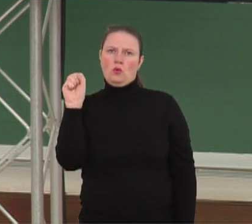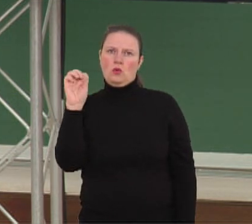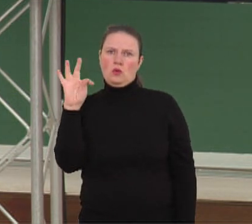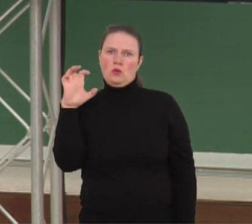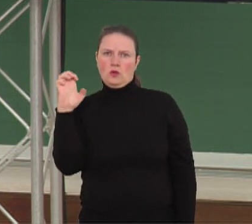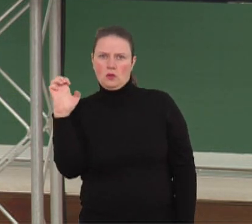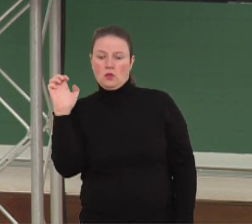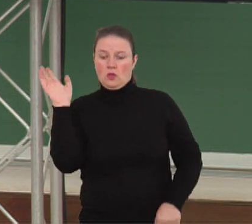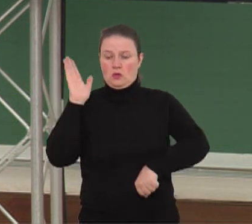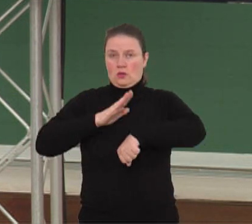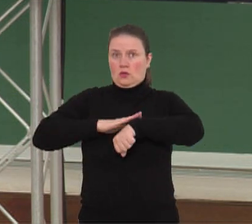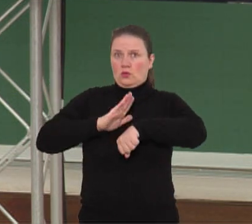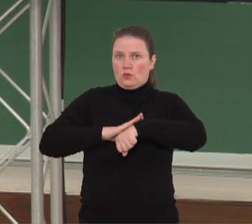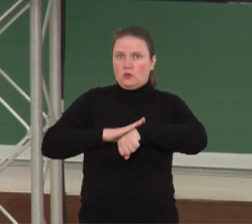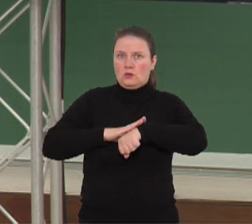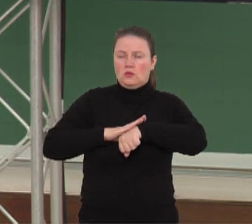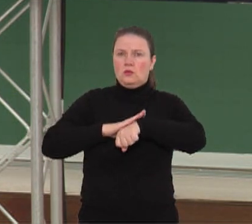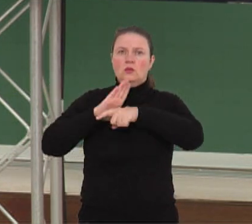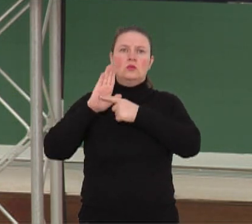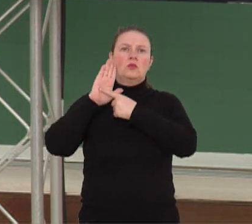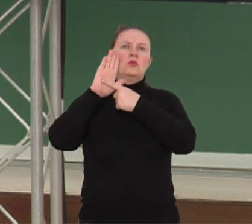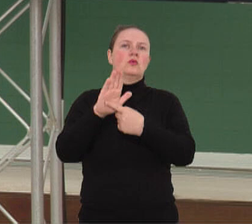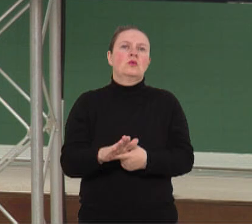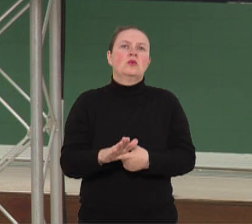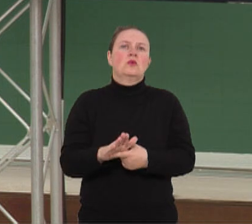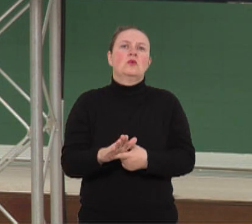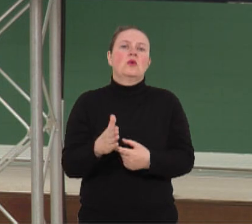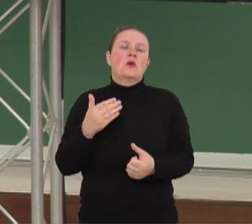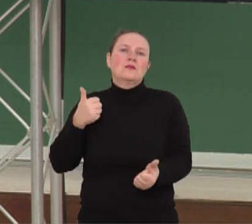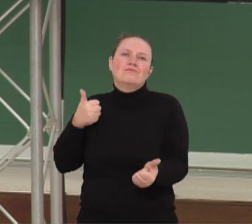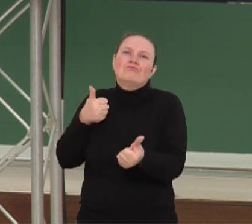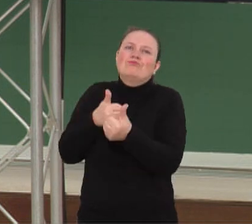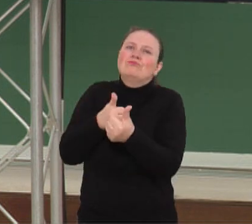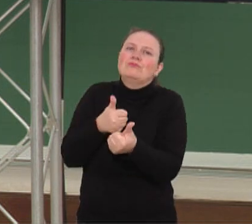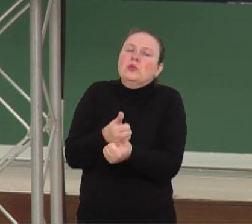nesse horário, está chegando frio.